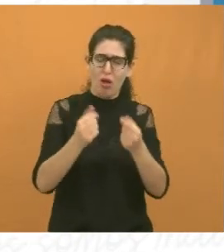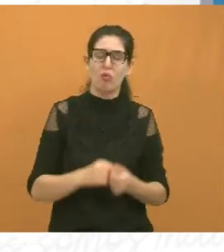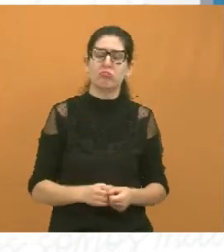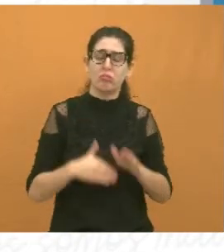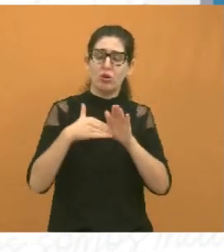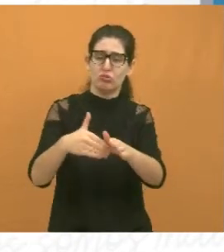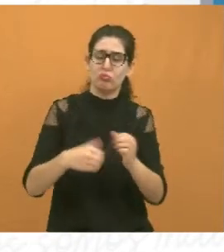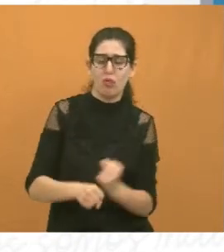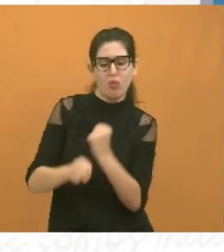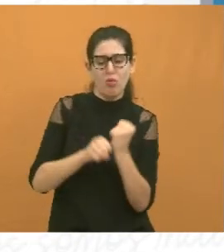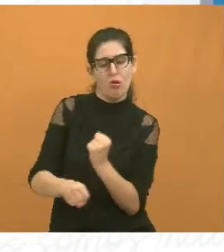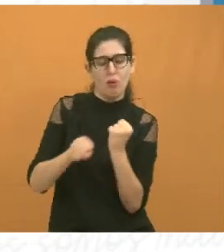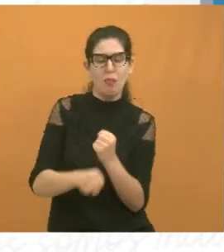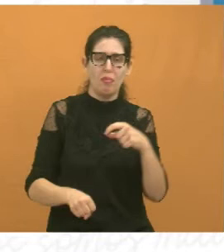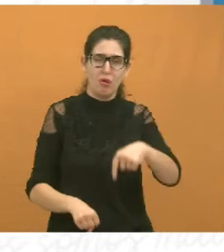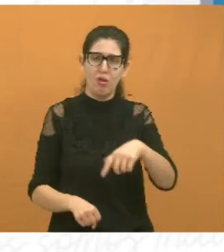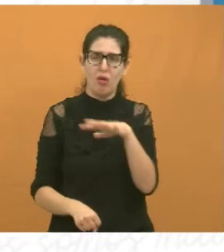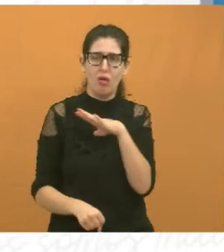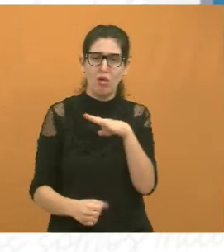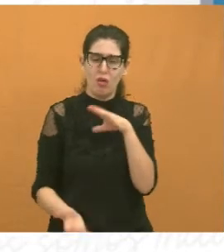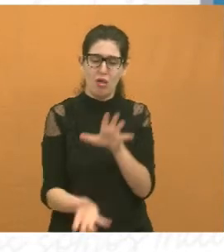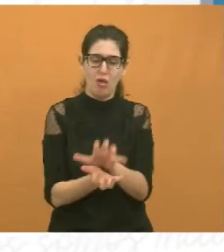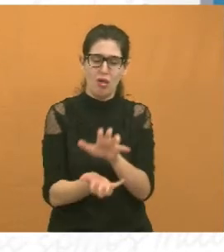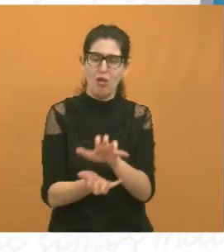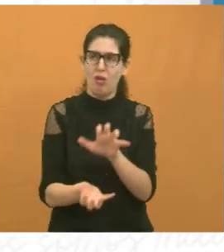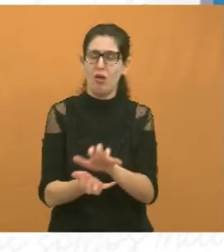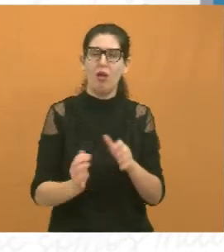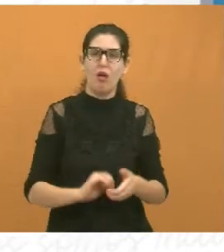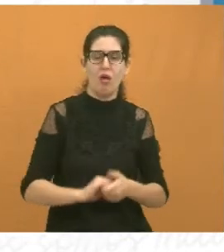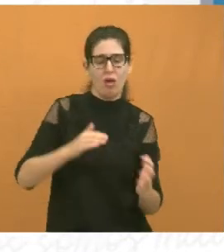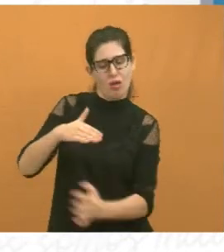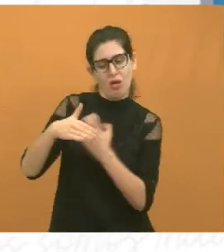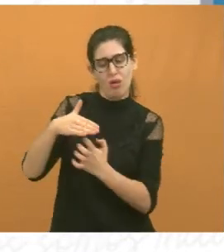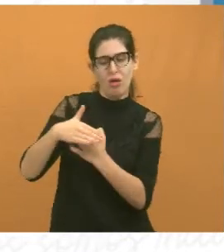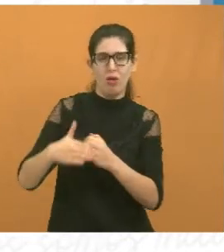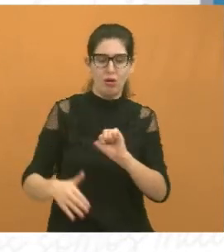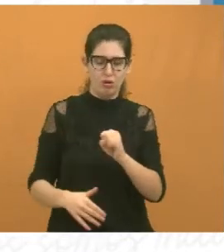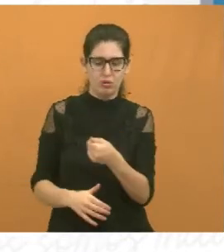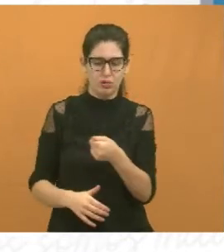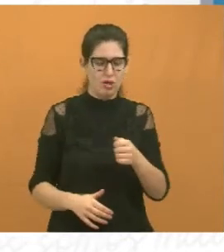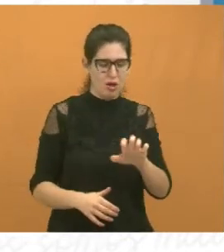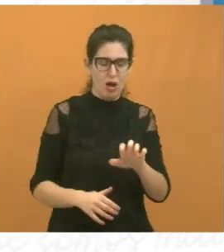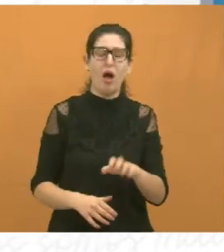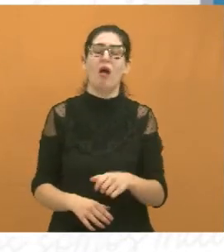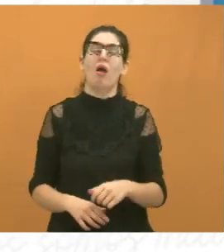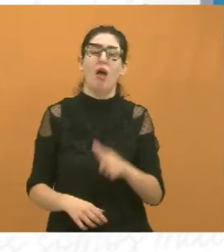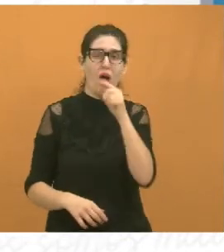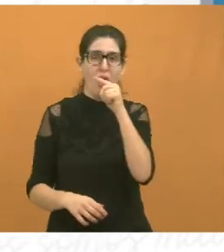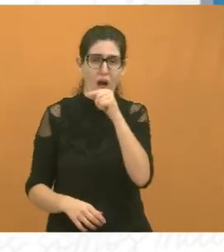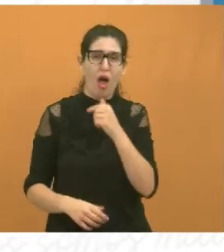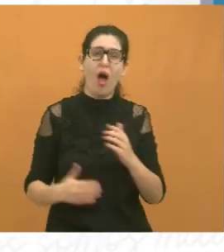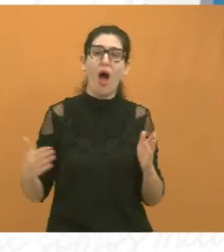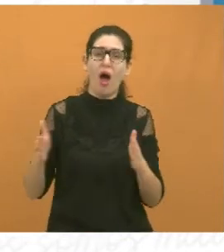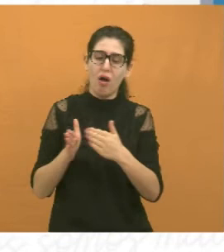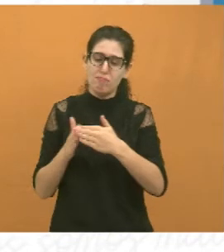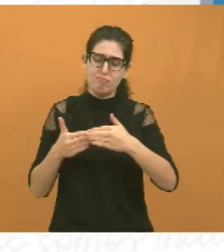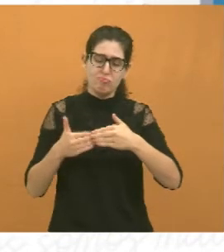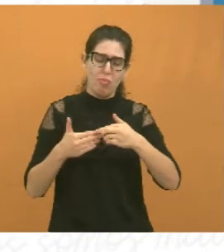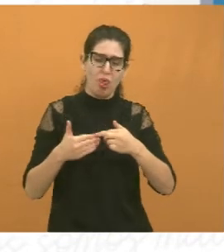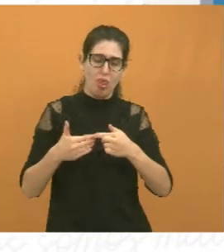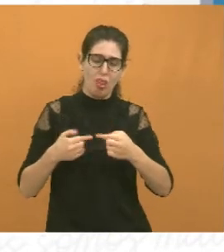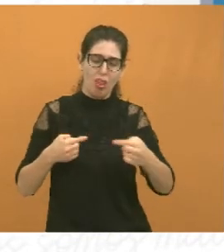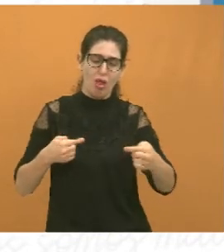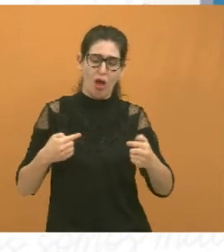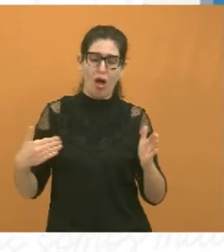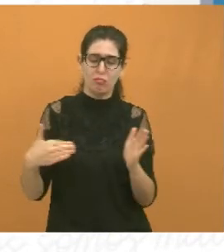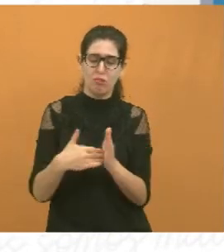cidade. Então, temos grandes investimentos do SAI até o final dessa gestão, em 2020, e são obras